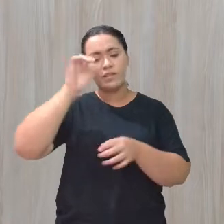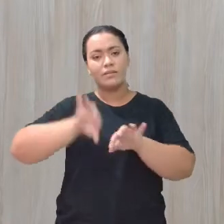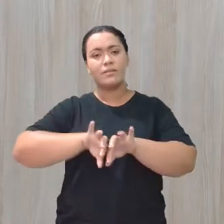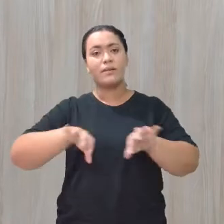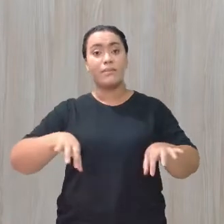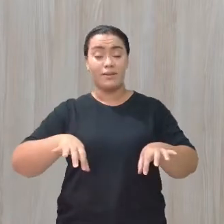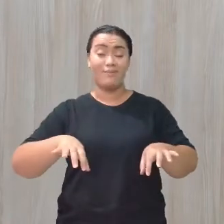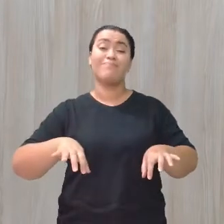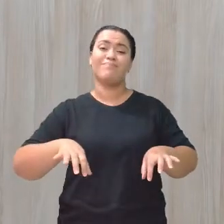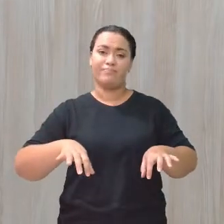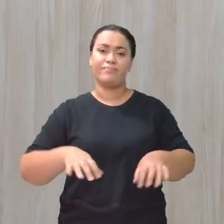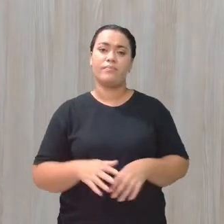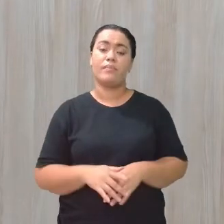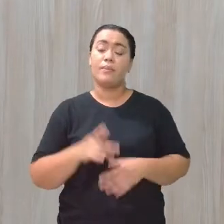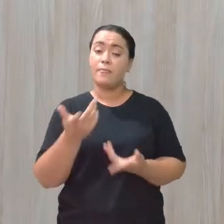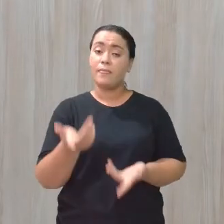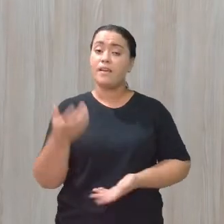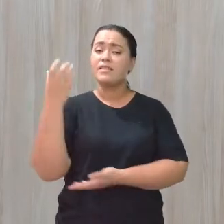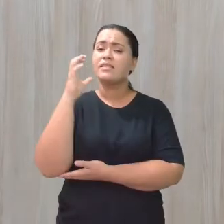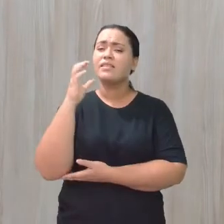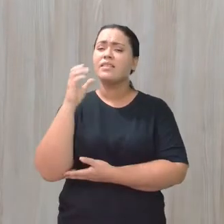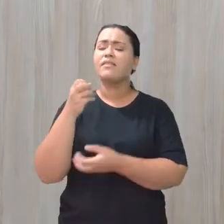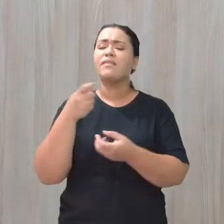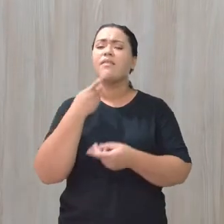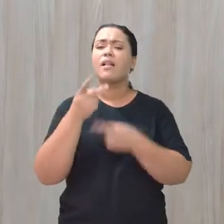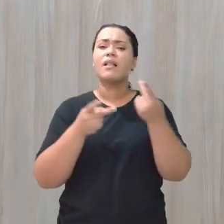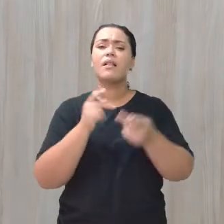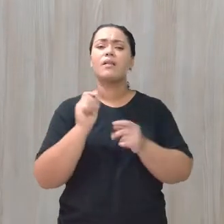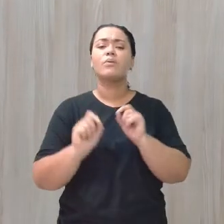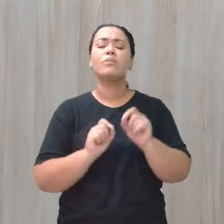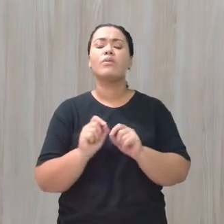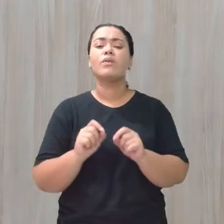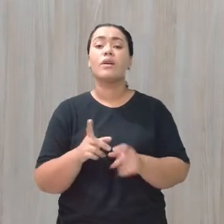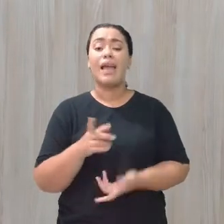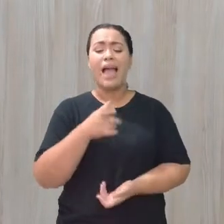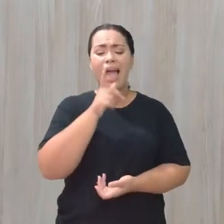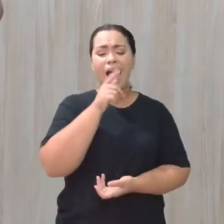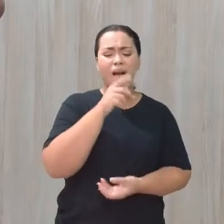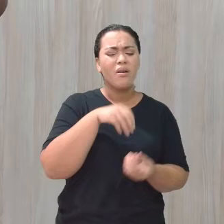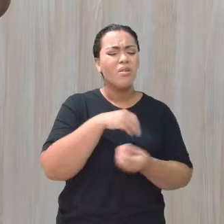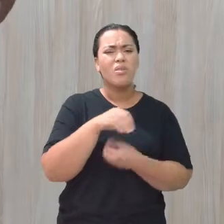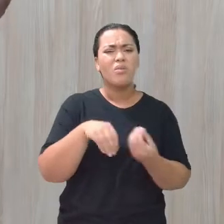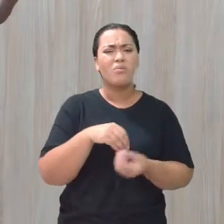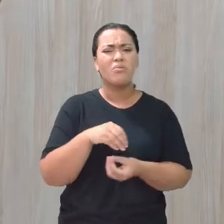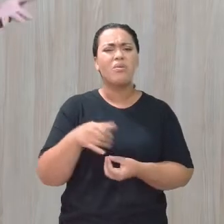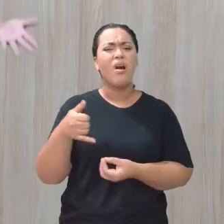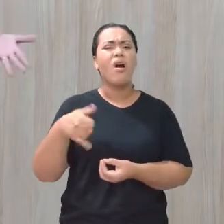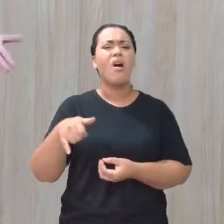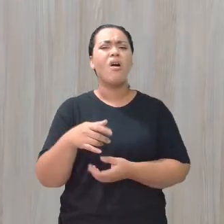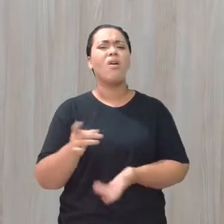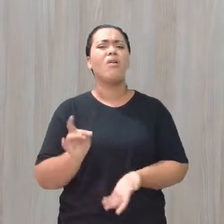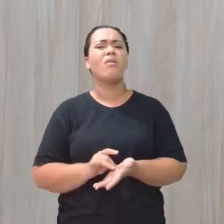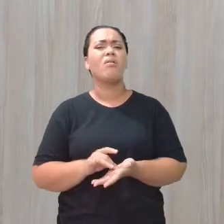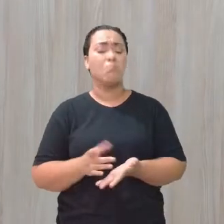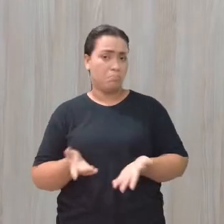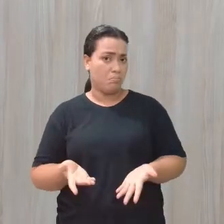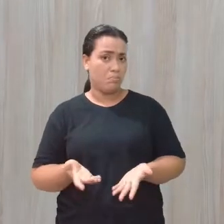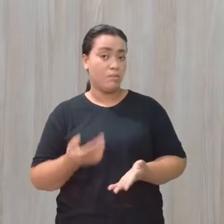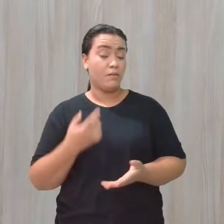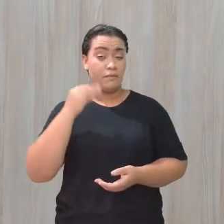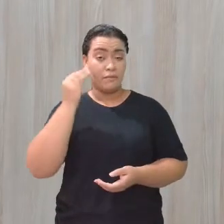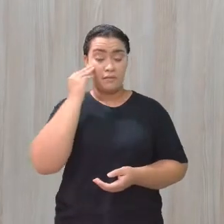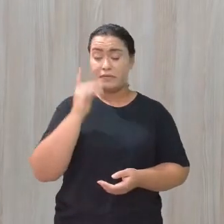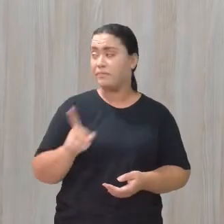aí, cientificamente falando, por que isso acontece? Por que não se misturam? Será que realmente não se misturam? Vamos